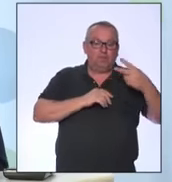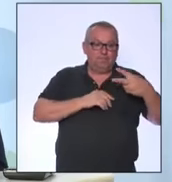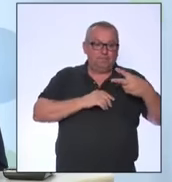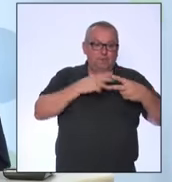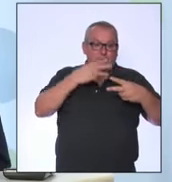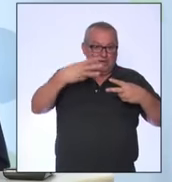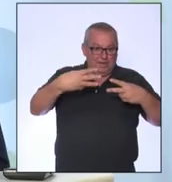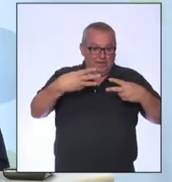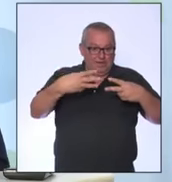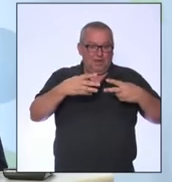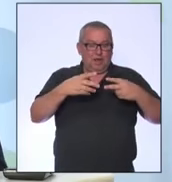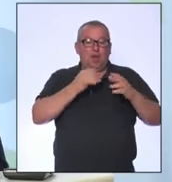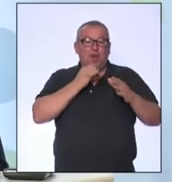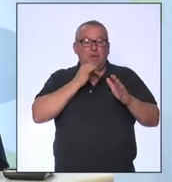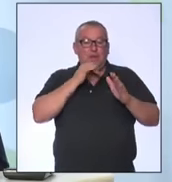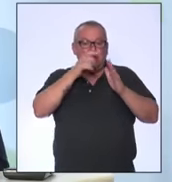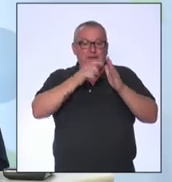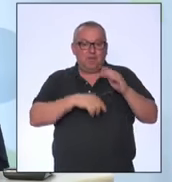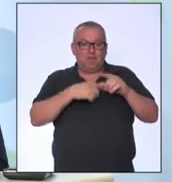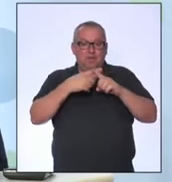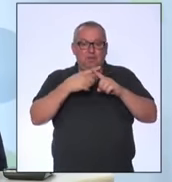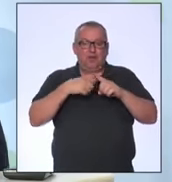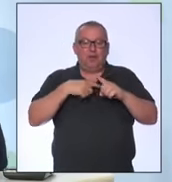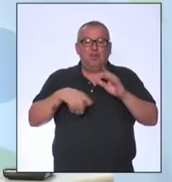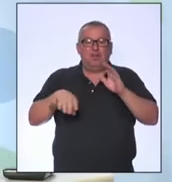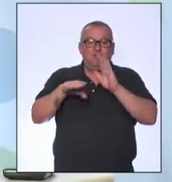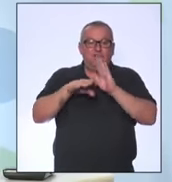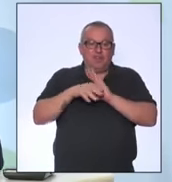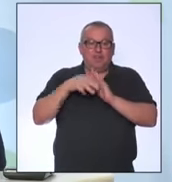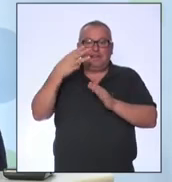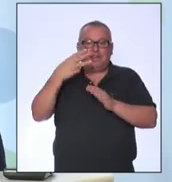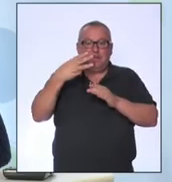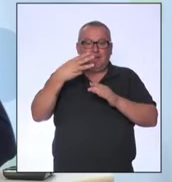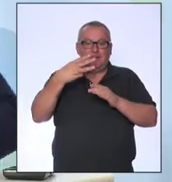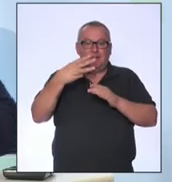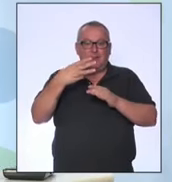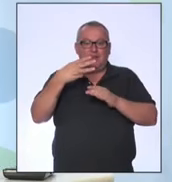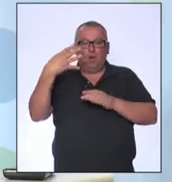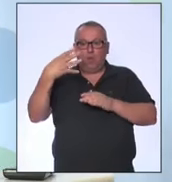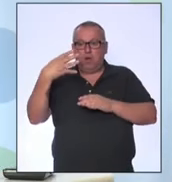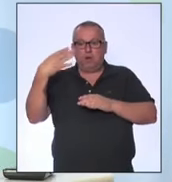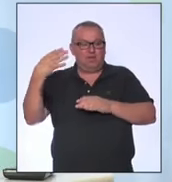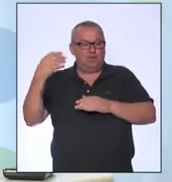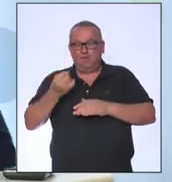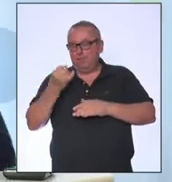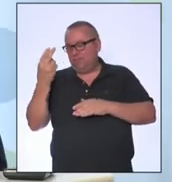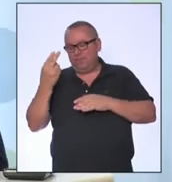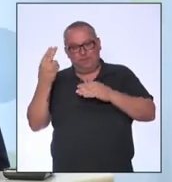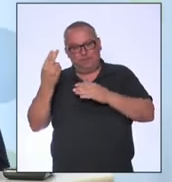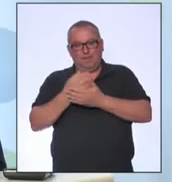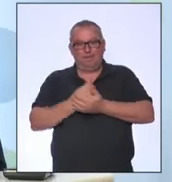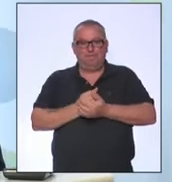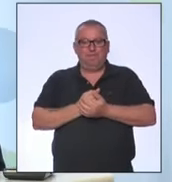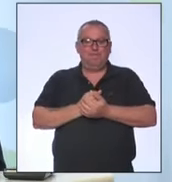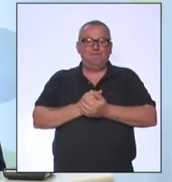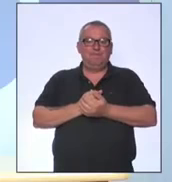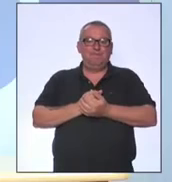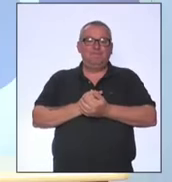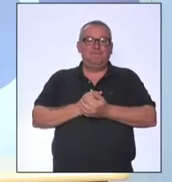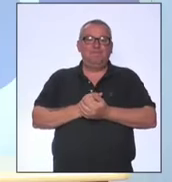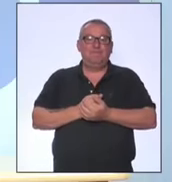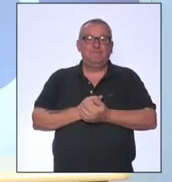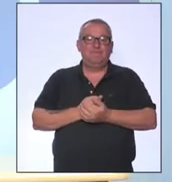né? Porque aí com o cubo a gente já chega em três dimensões, né? Em quatro dimensões aí já é algo muito mais abstrato.